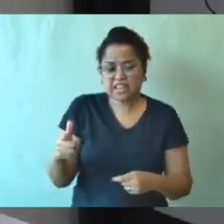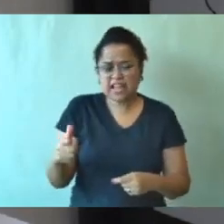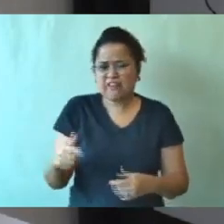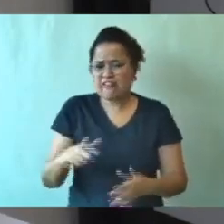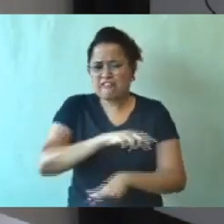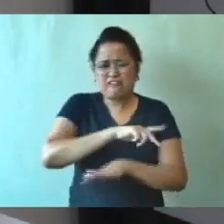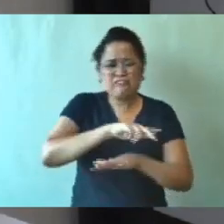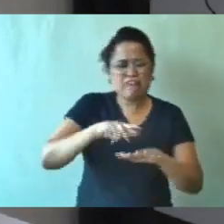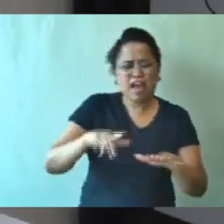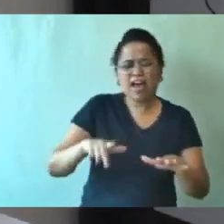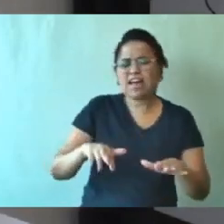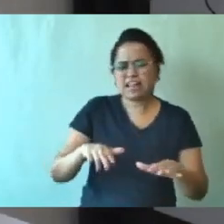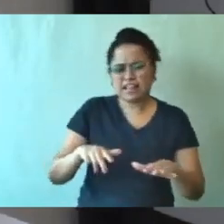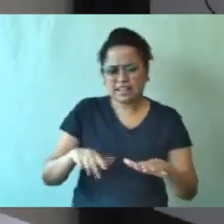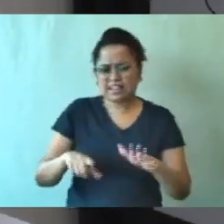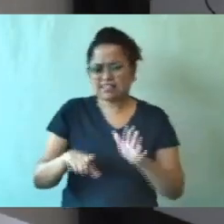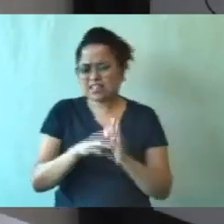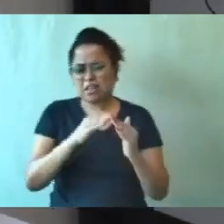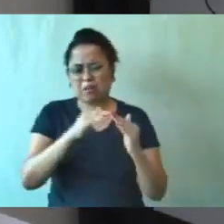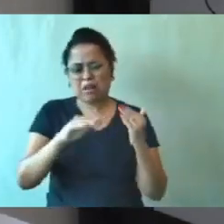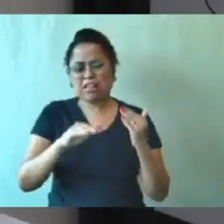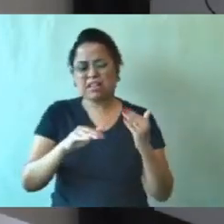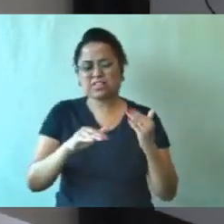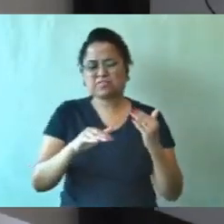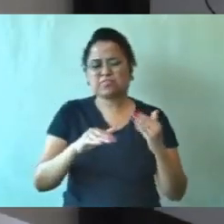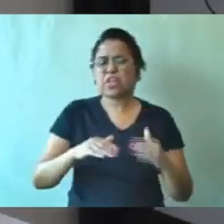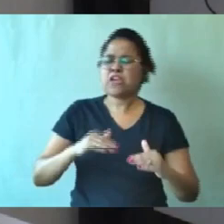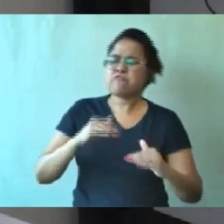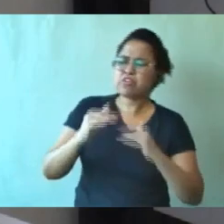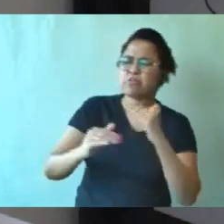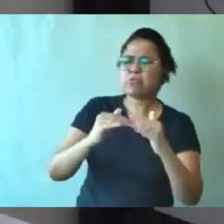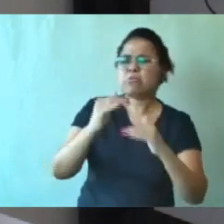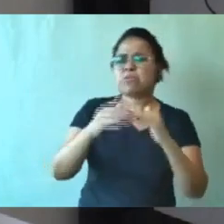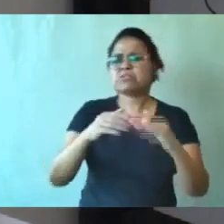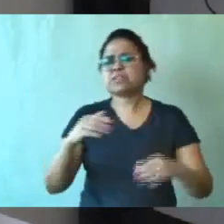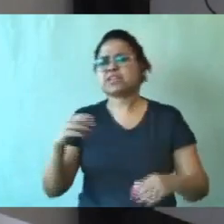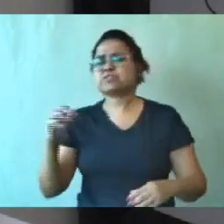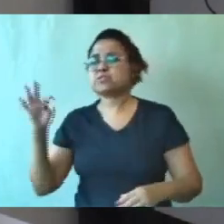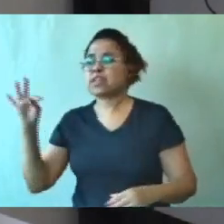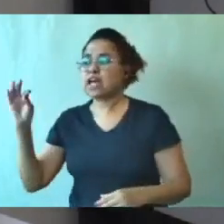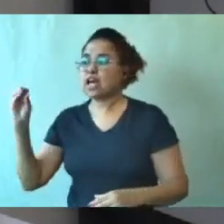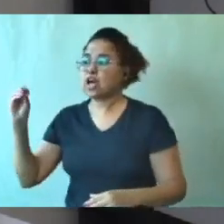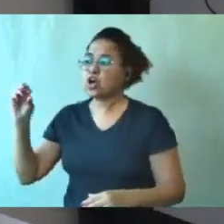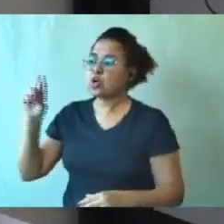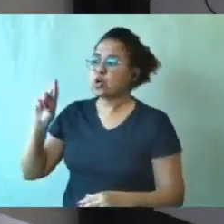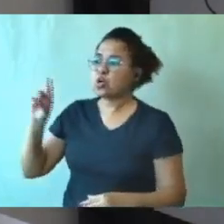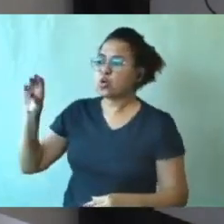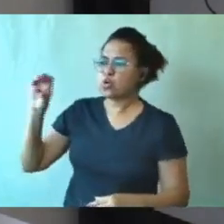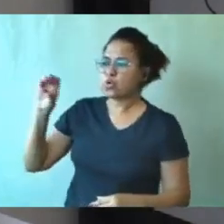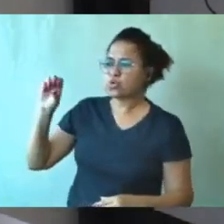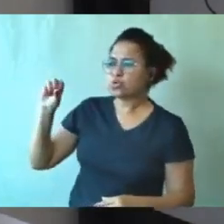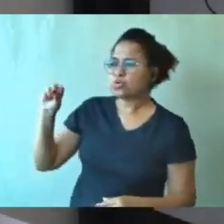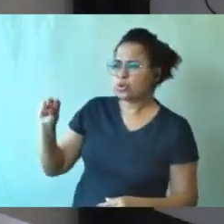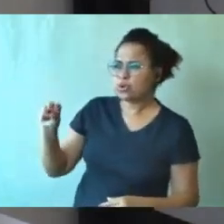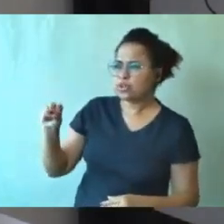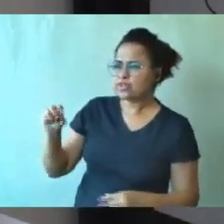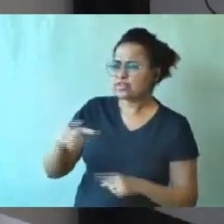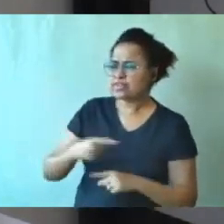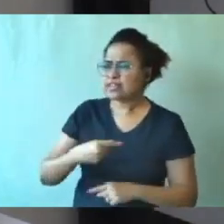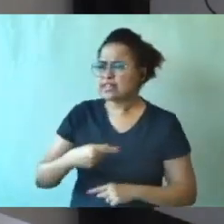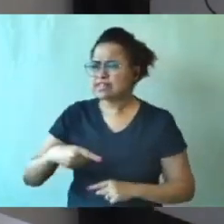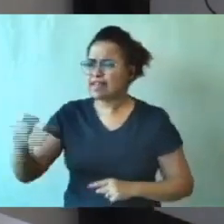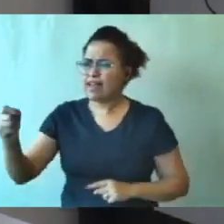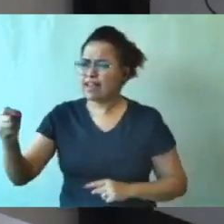De entender. E aí vem todo o processo da Torres saindo do sistema e o processo da